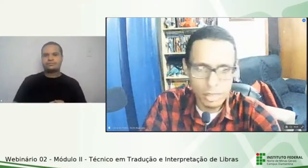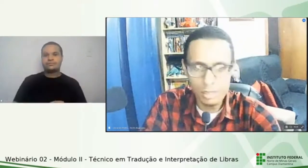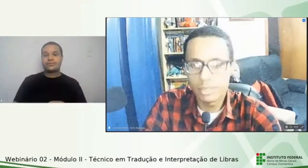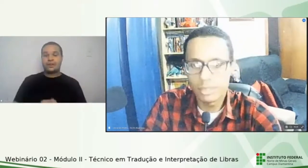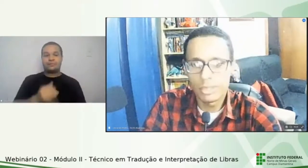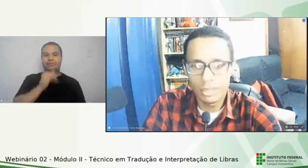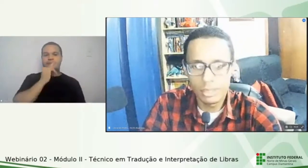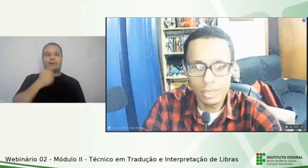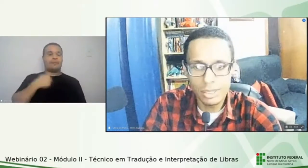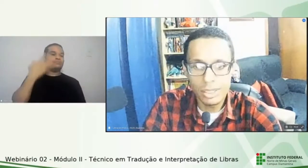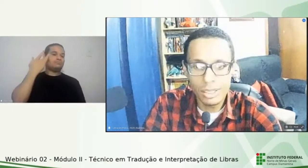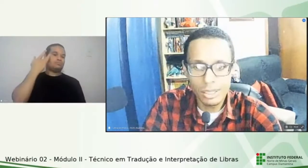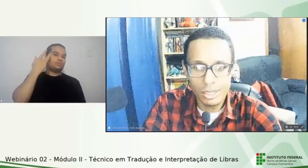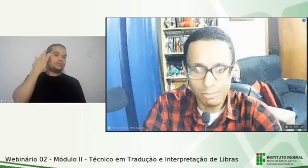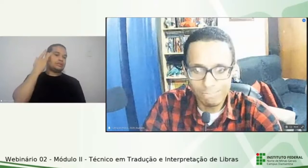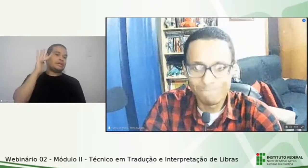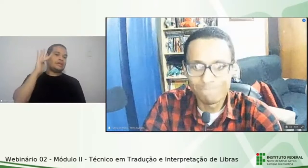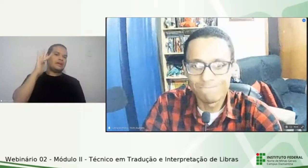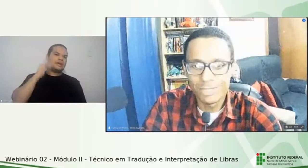sei?